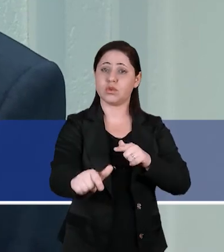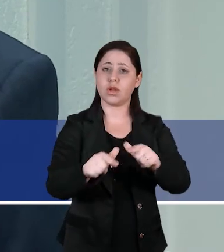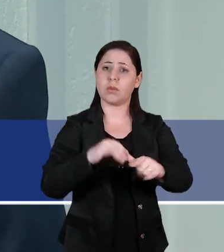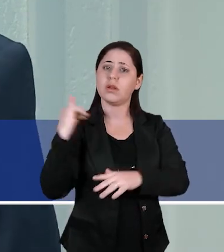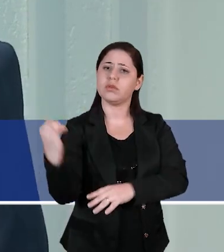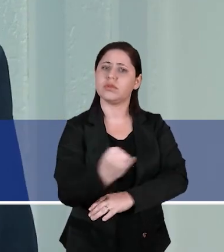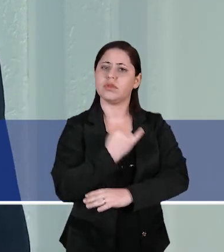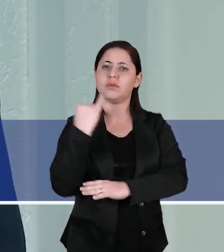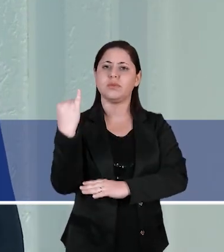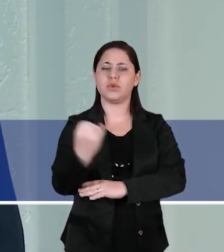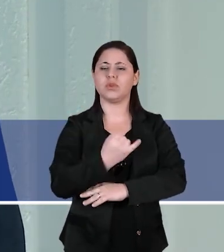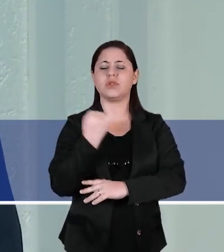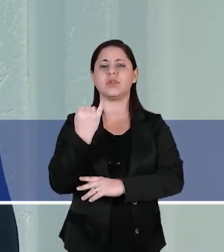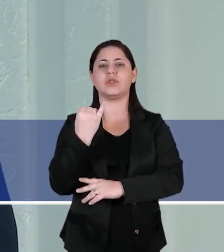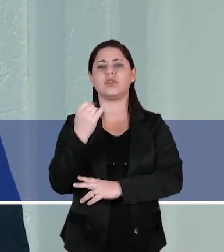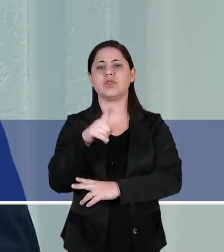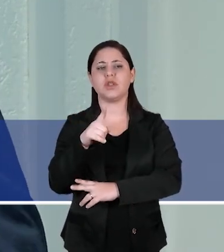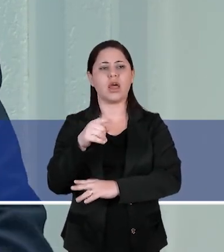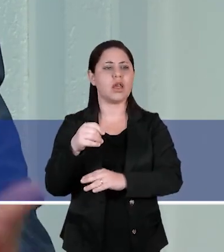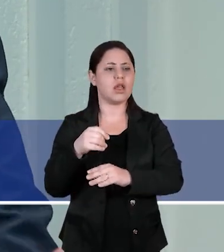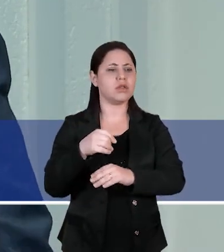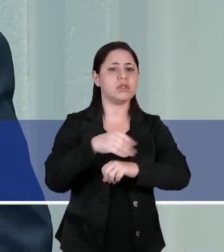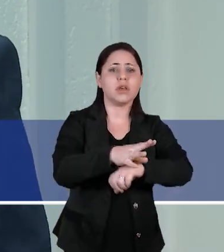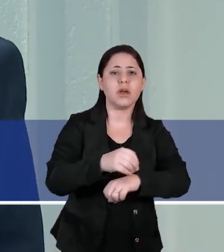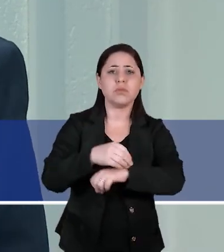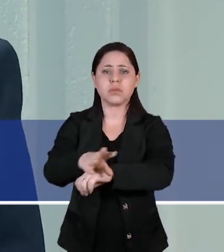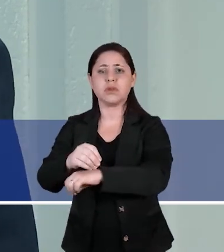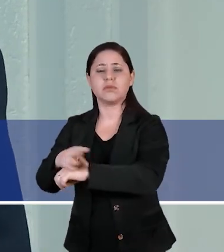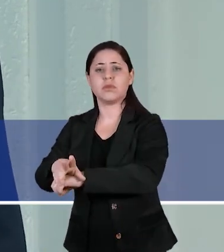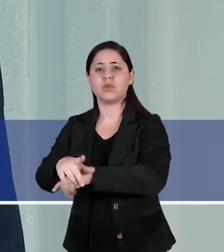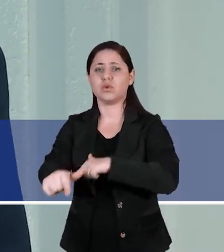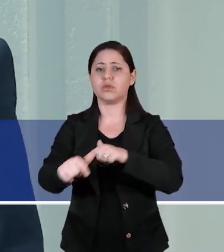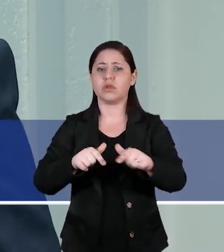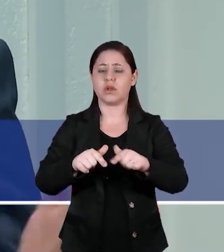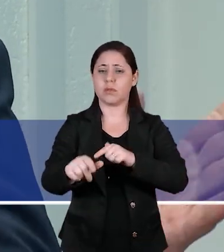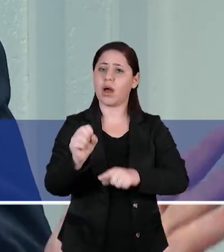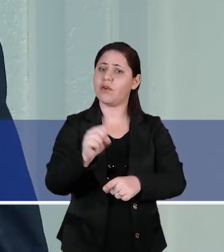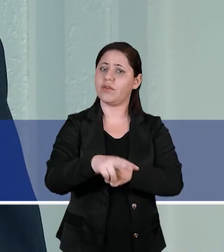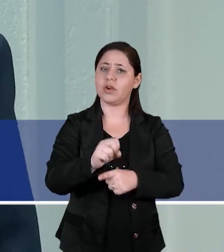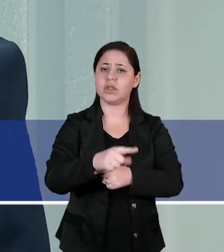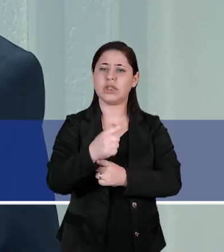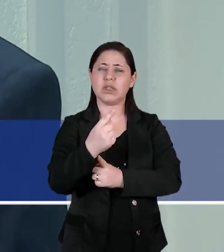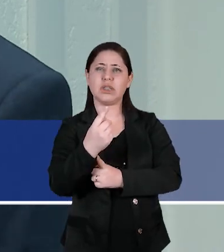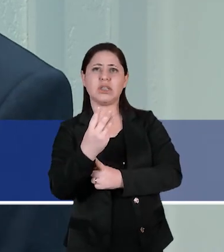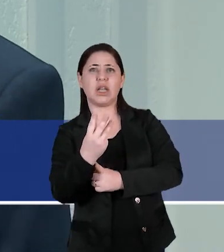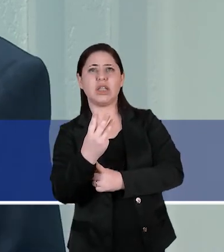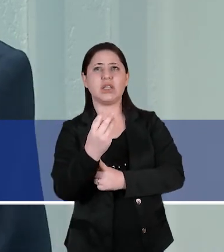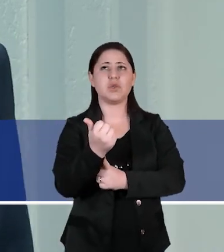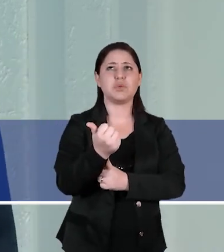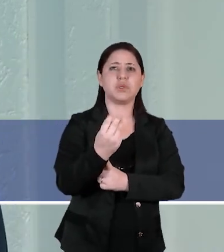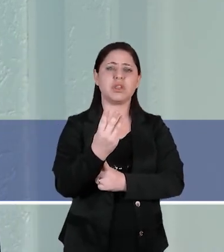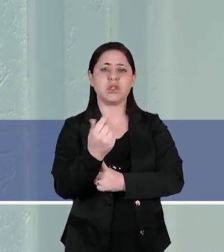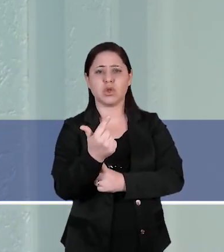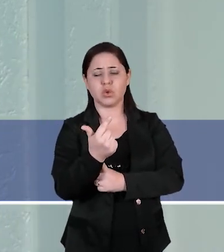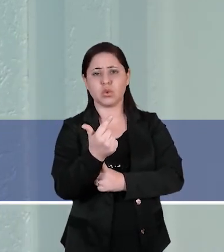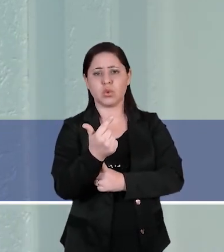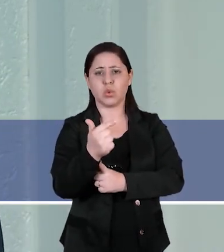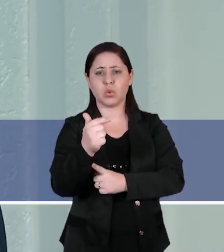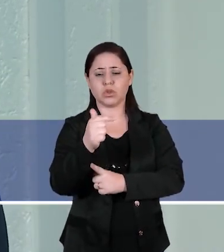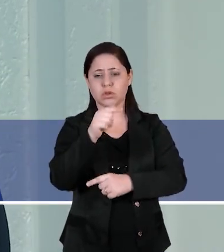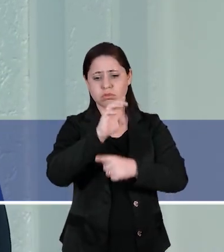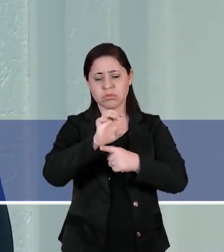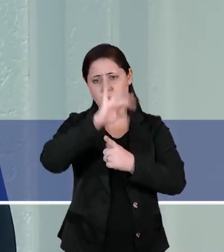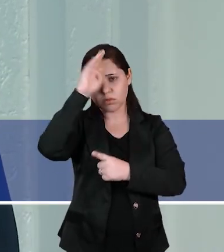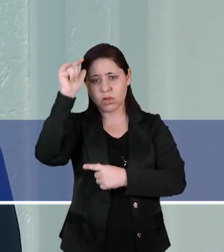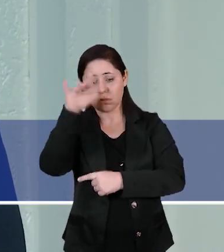realizam um trabalho tão importante, né, no encaminhamento de vagas de empregos, aí são 31 ou 32 aí por